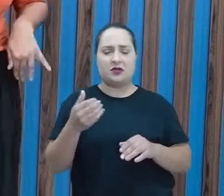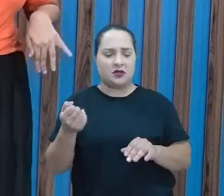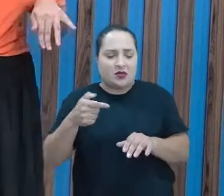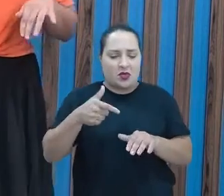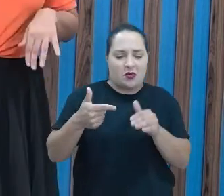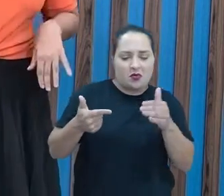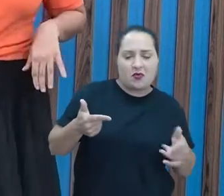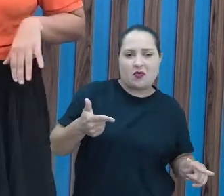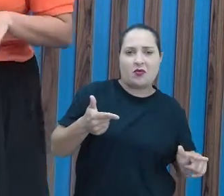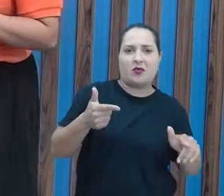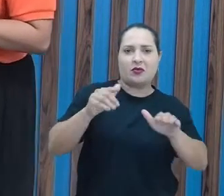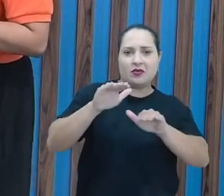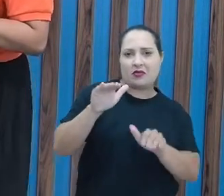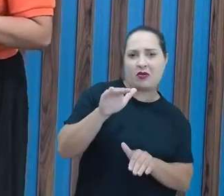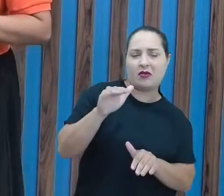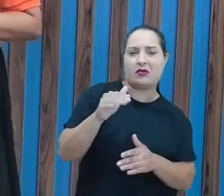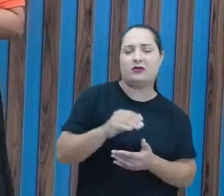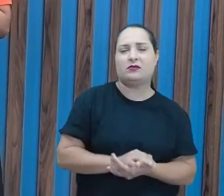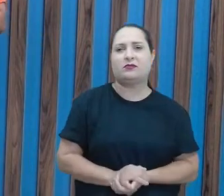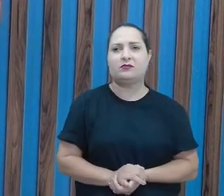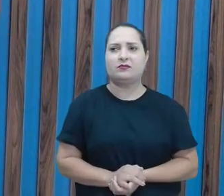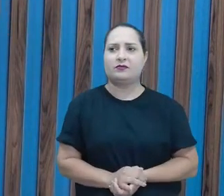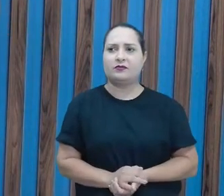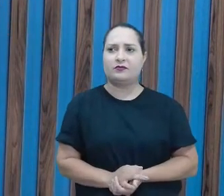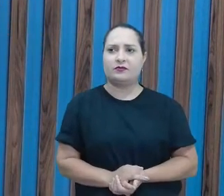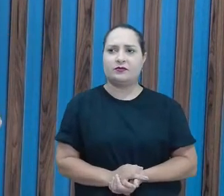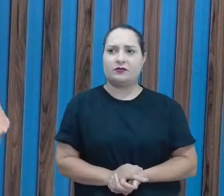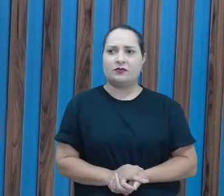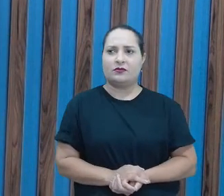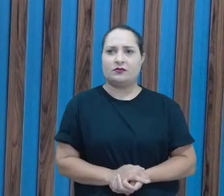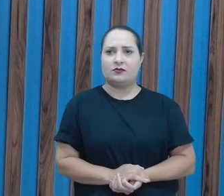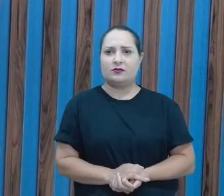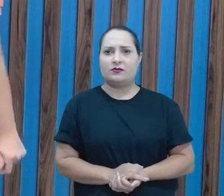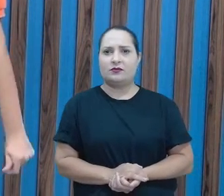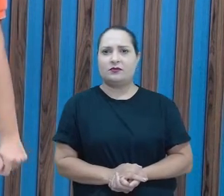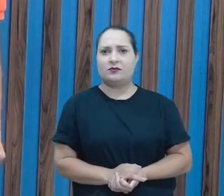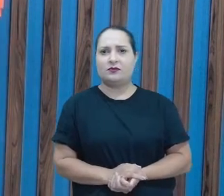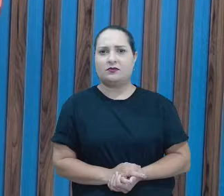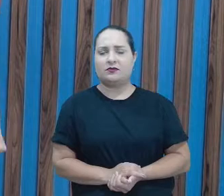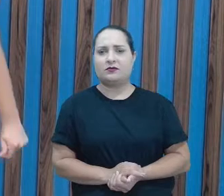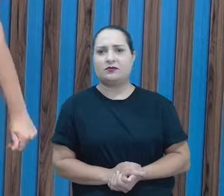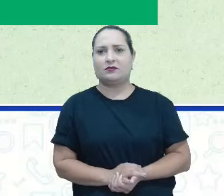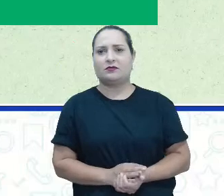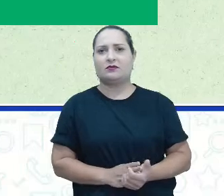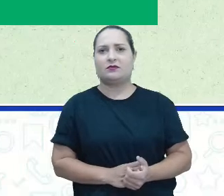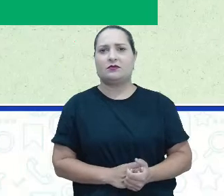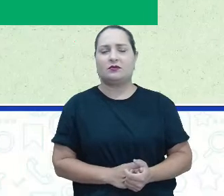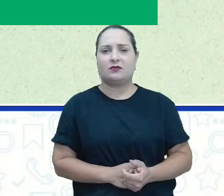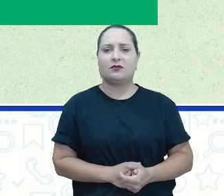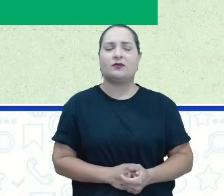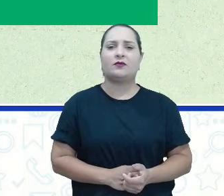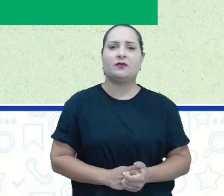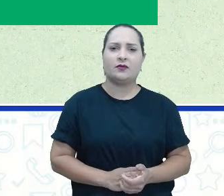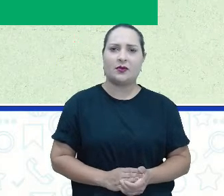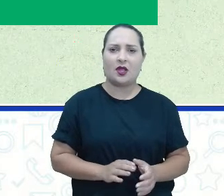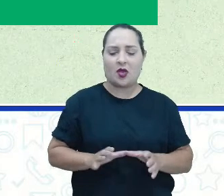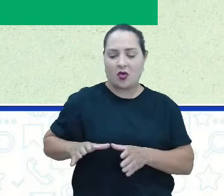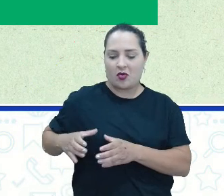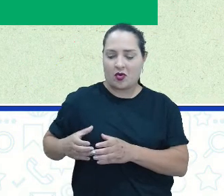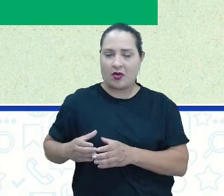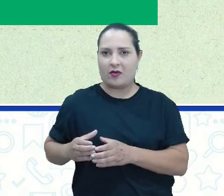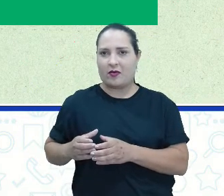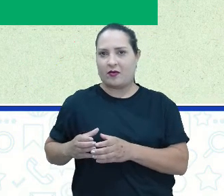Sempre uma comparação entre elas, sendo que a classe mais alta tem o estereótipo de possuir